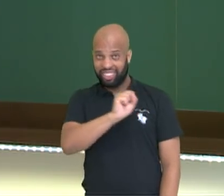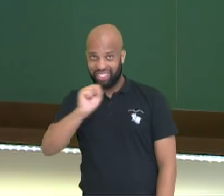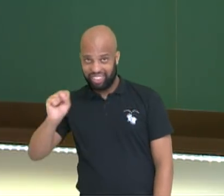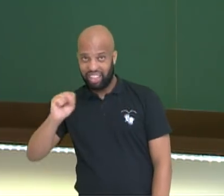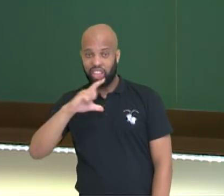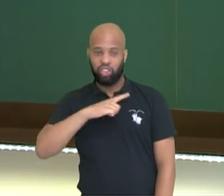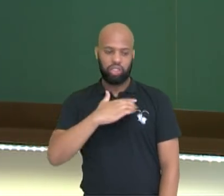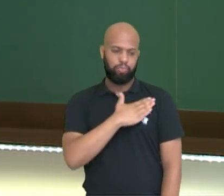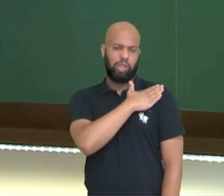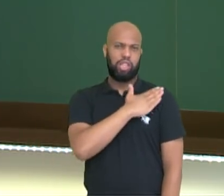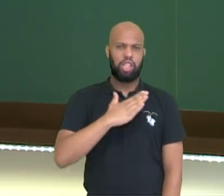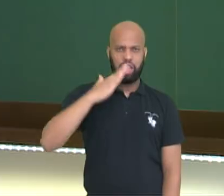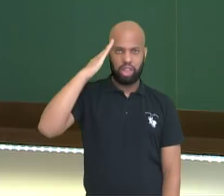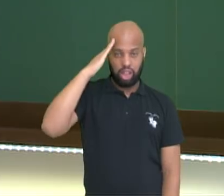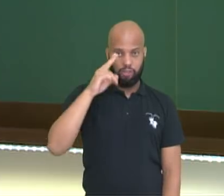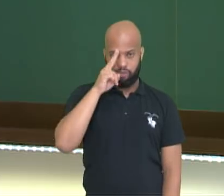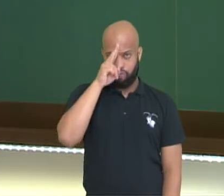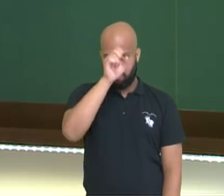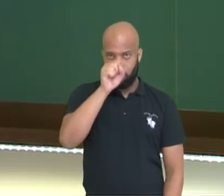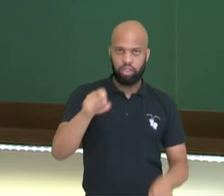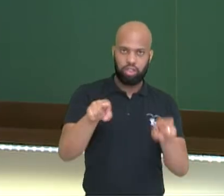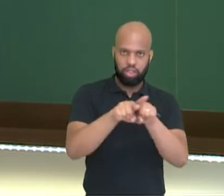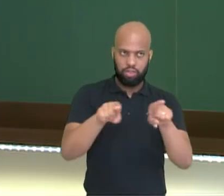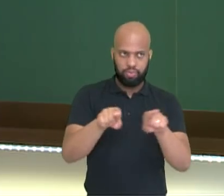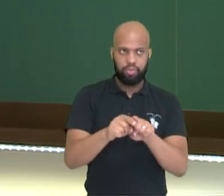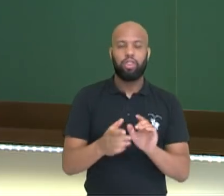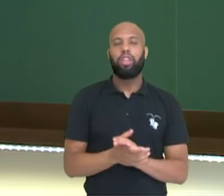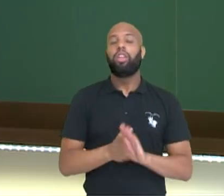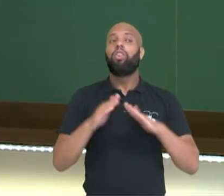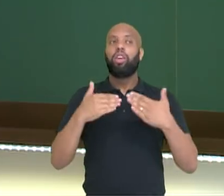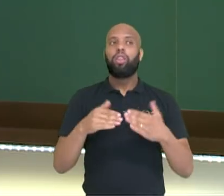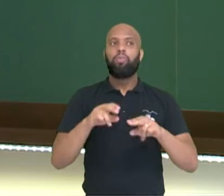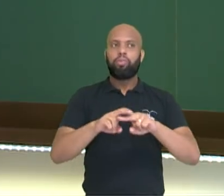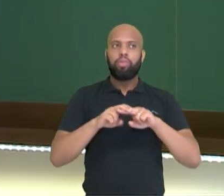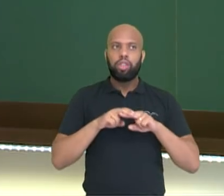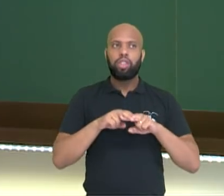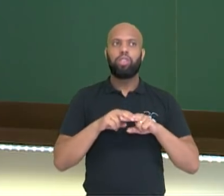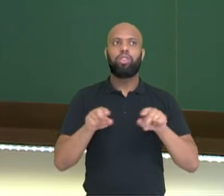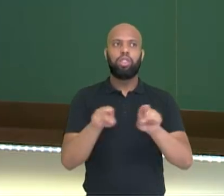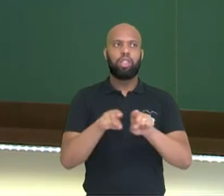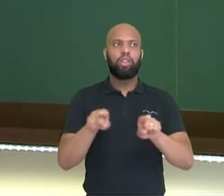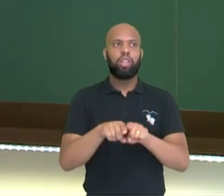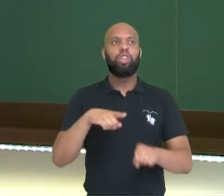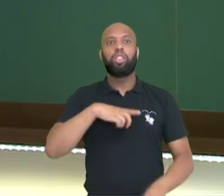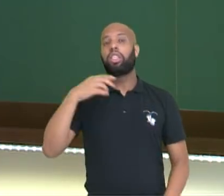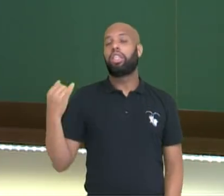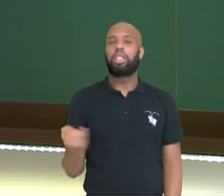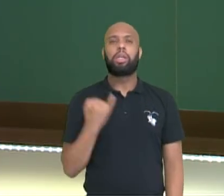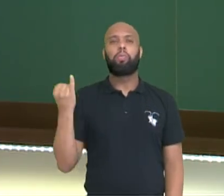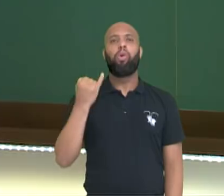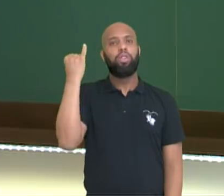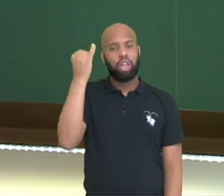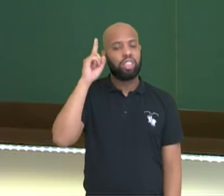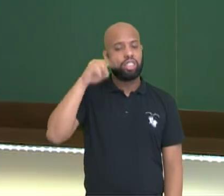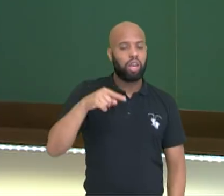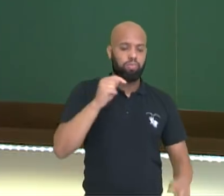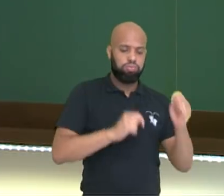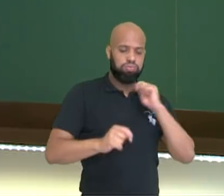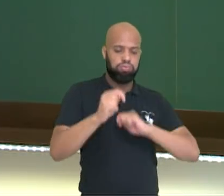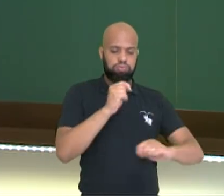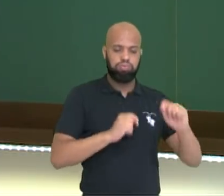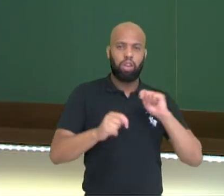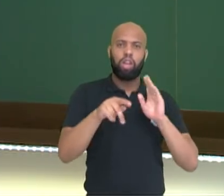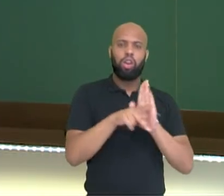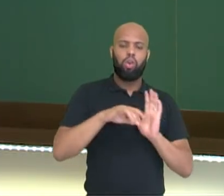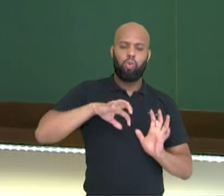remanescente militar bastante poderoso e também tinham uma importância econômica para o restante do